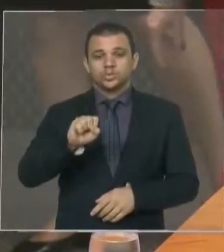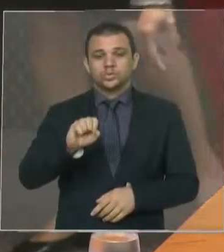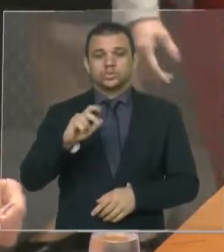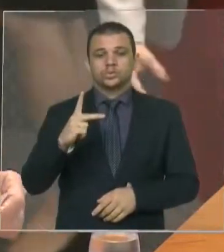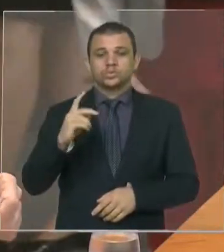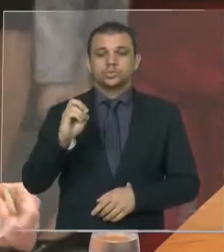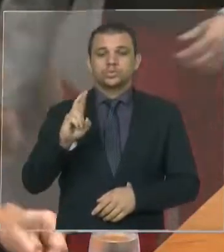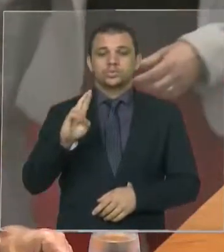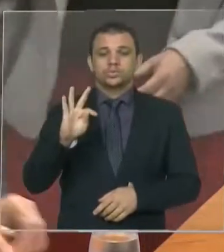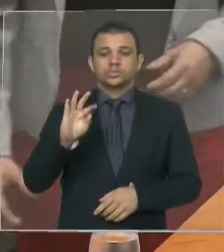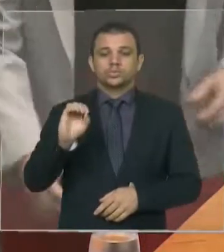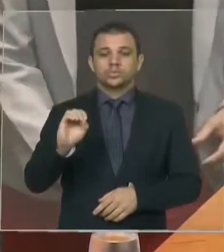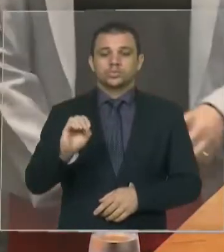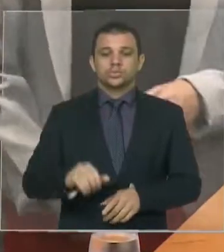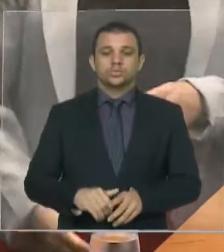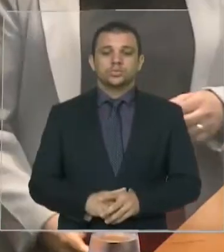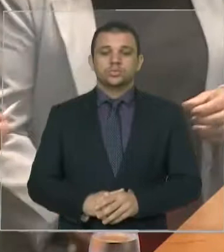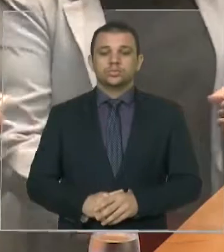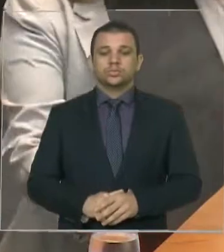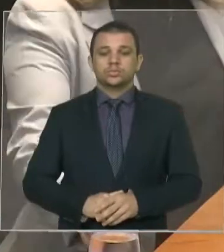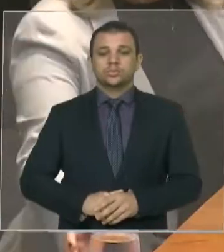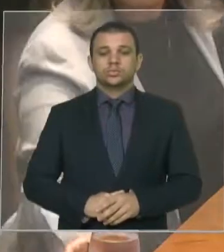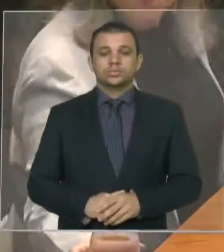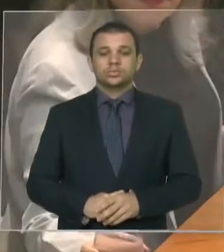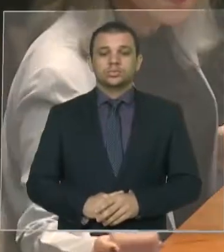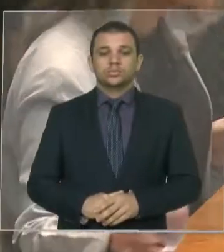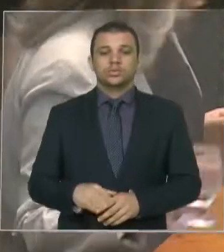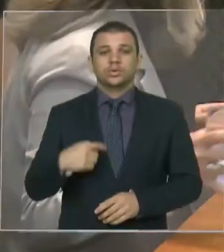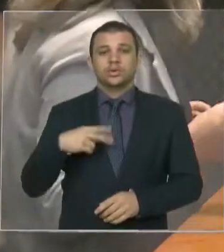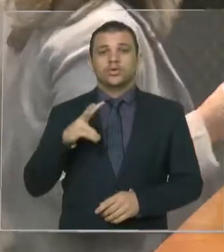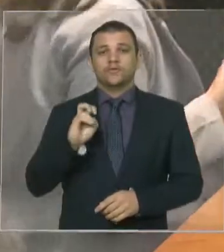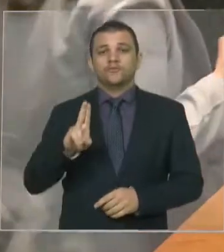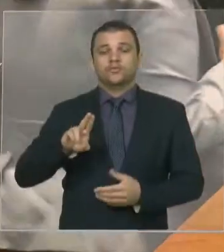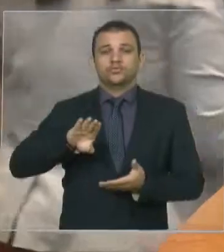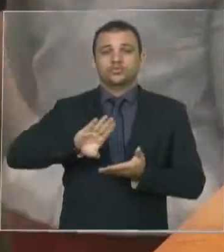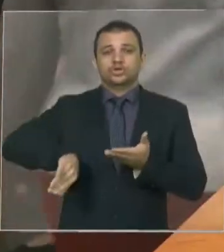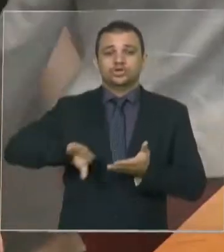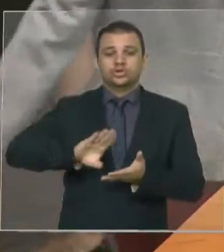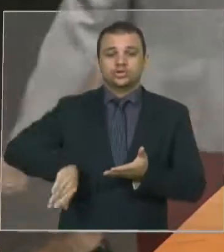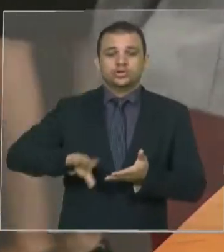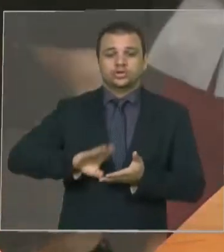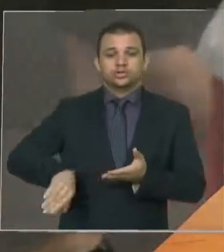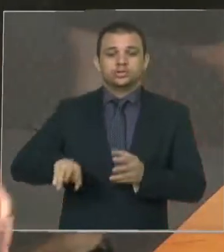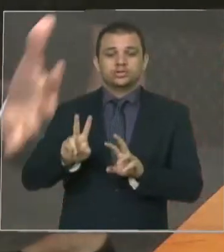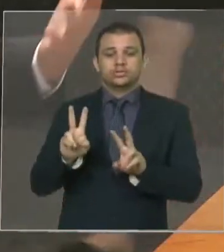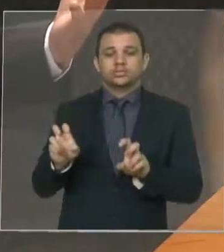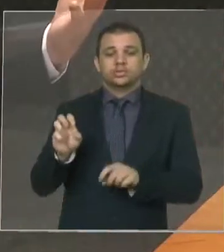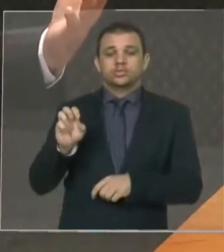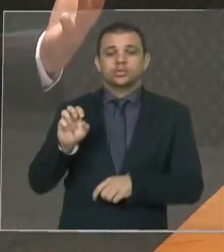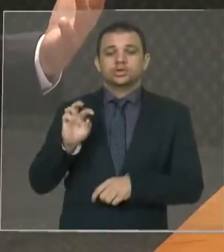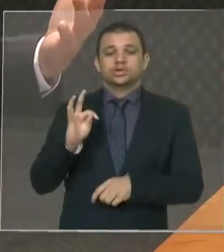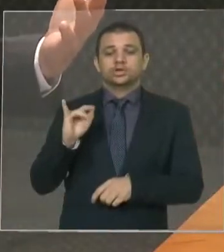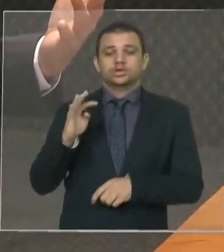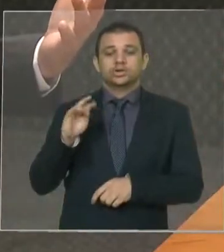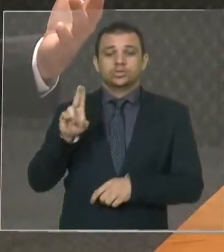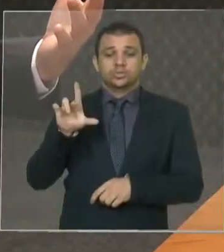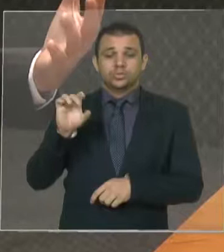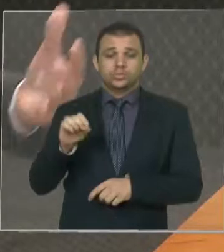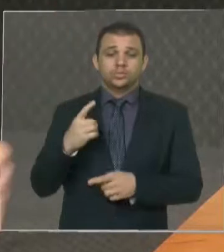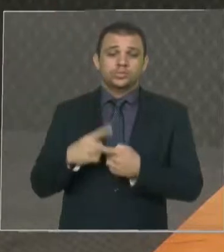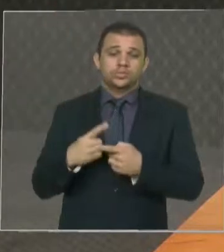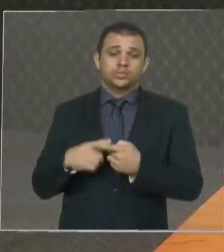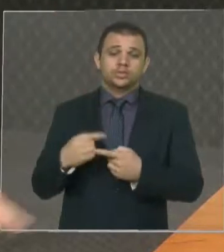Porto. Eu vou cortar os títulos, porque até, se não vai continuar muito tempo, temos